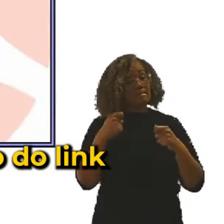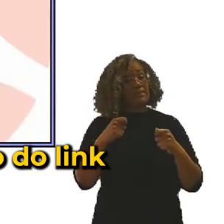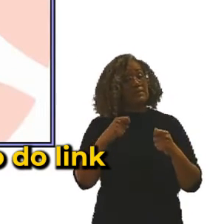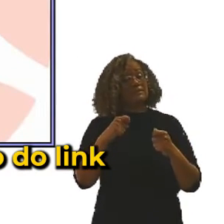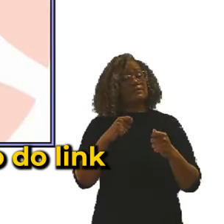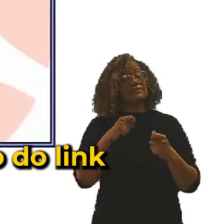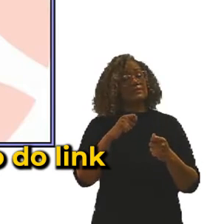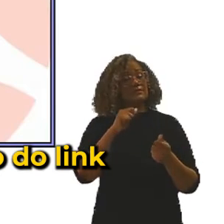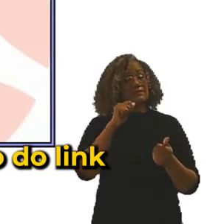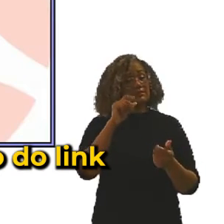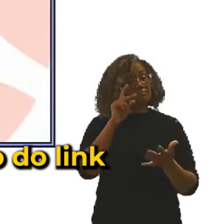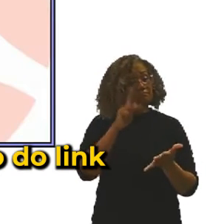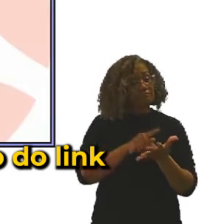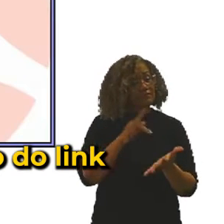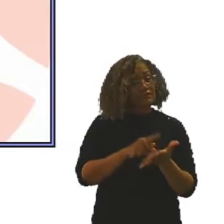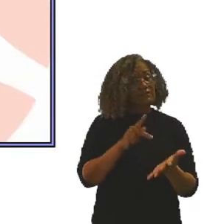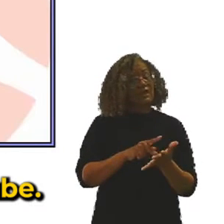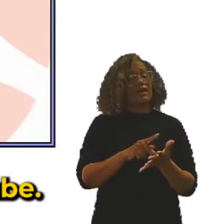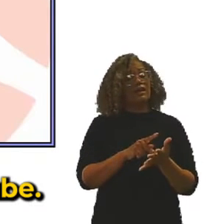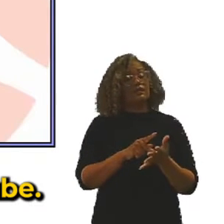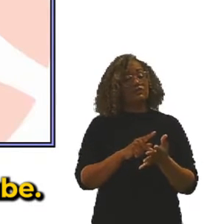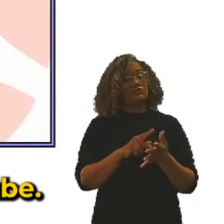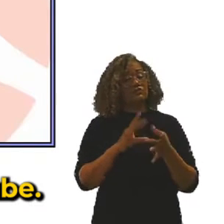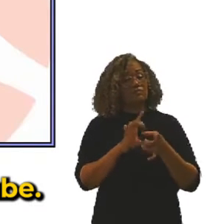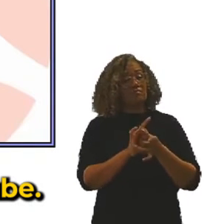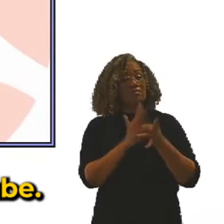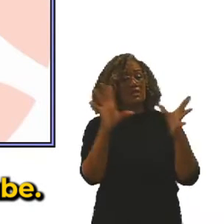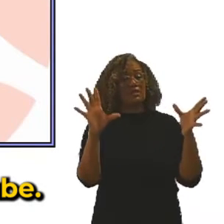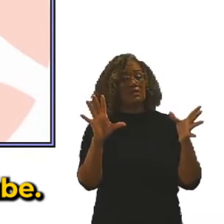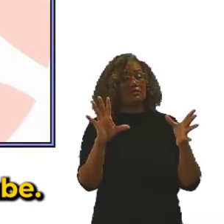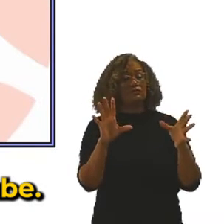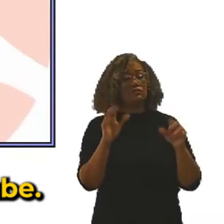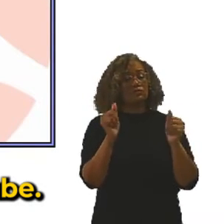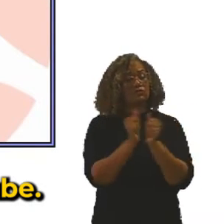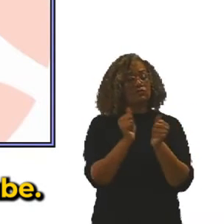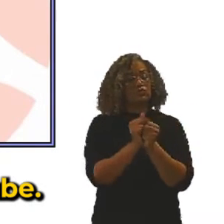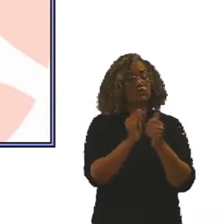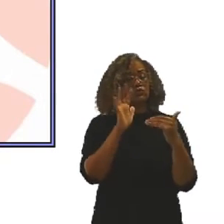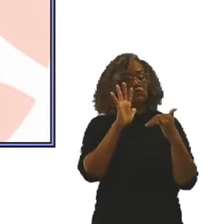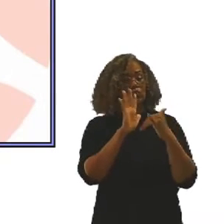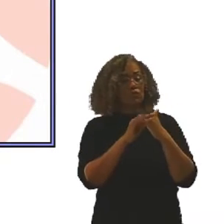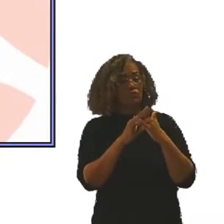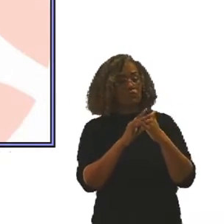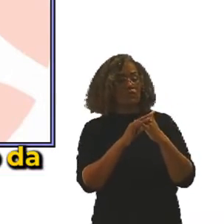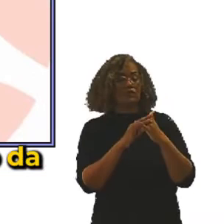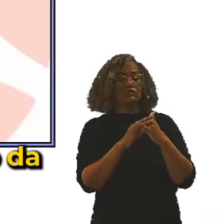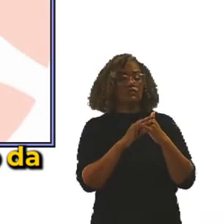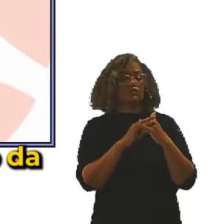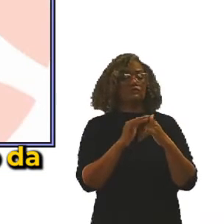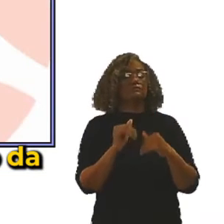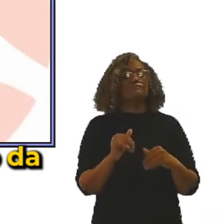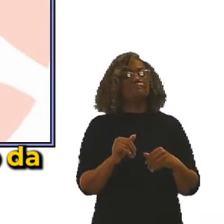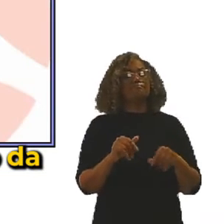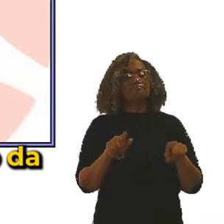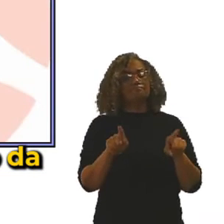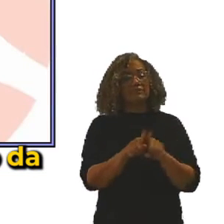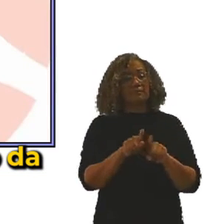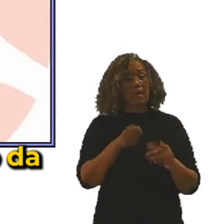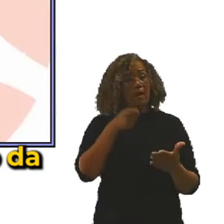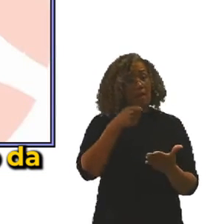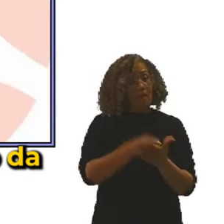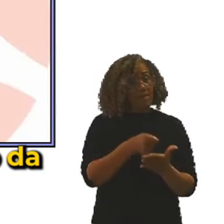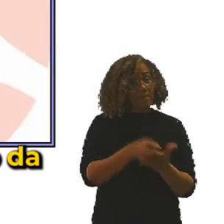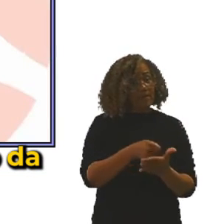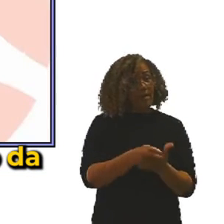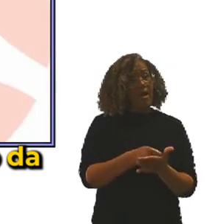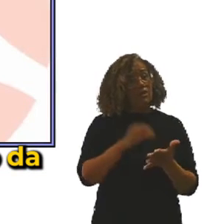por meio do link disponível na descrição deste vídeo, aqui no YouTube. Esse registro é